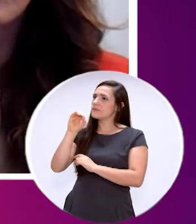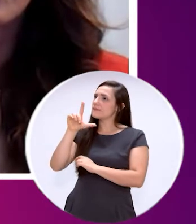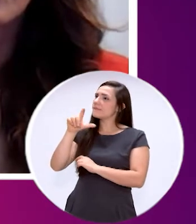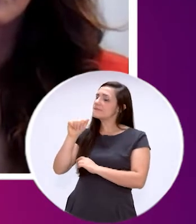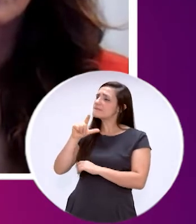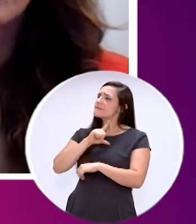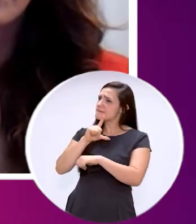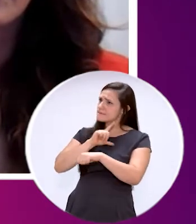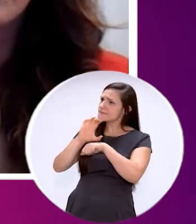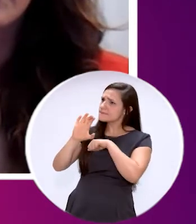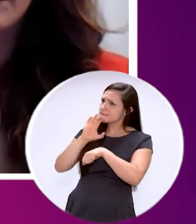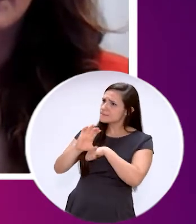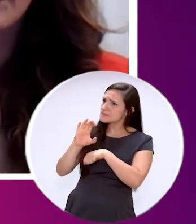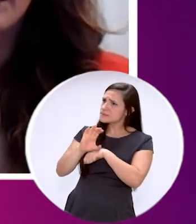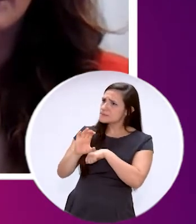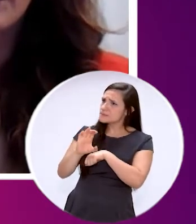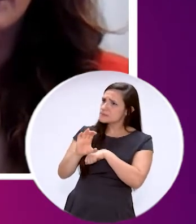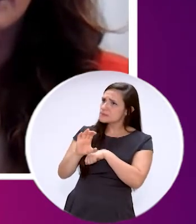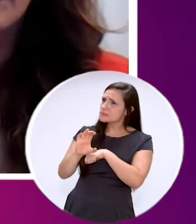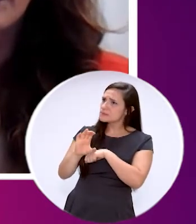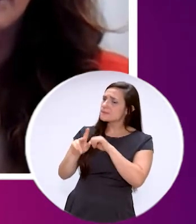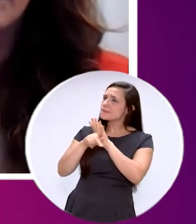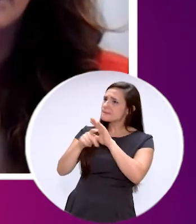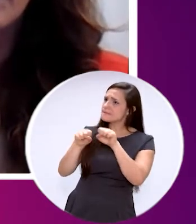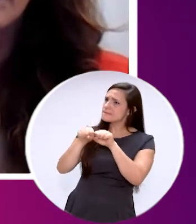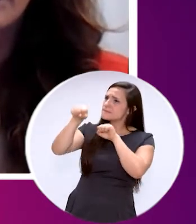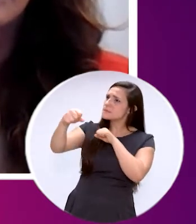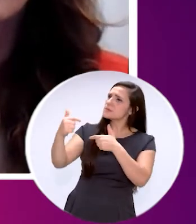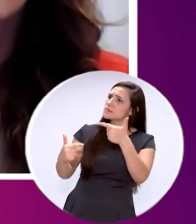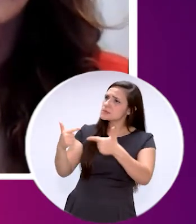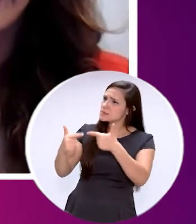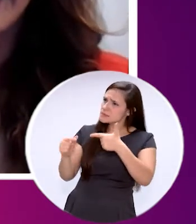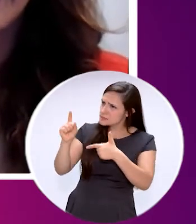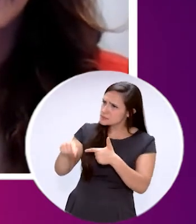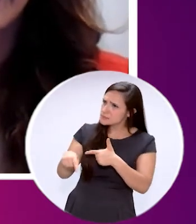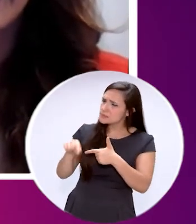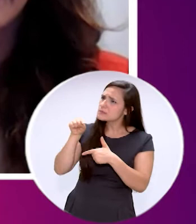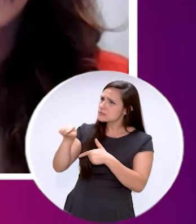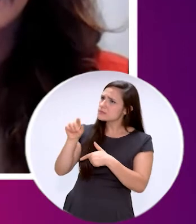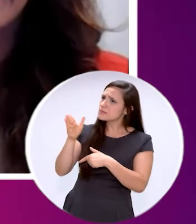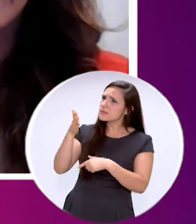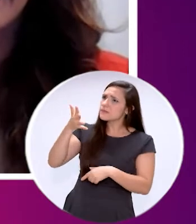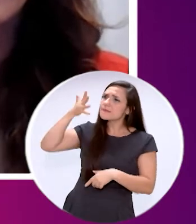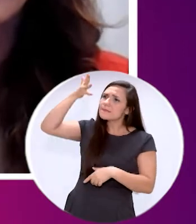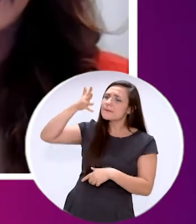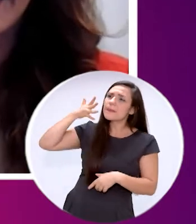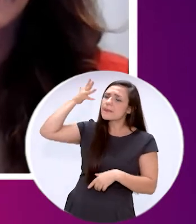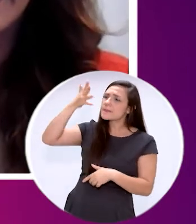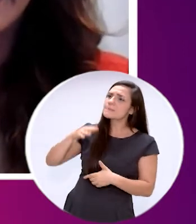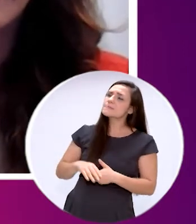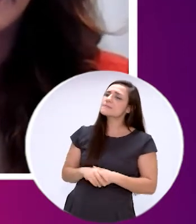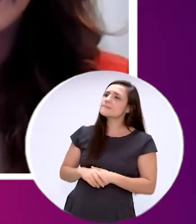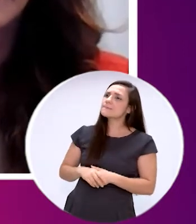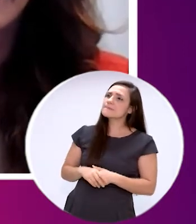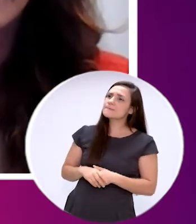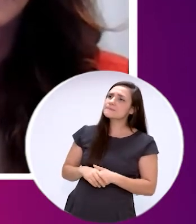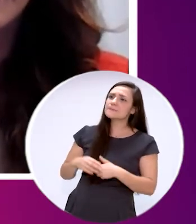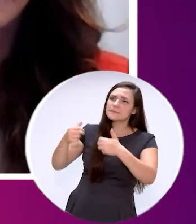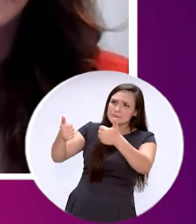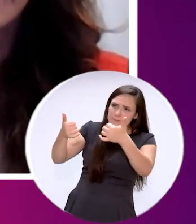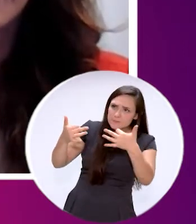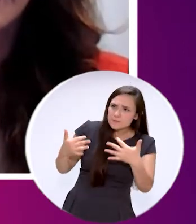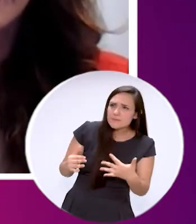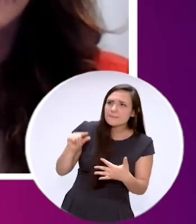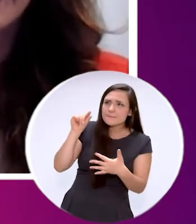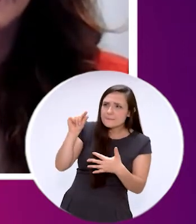de Políticas Públicas para as Mulheres que é de formação política, e você já foi uma das palestrantes, né? Eu gostaria de falar